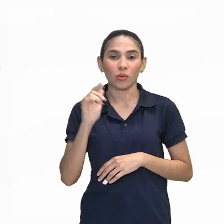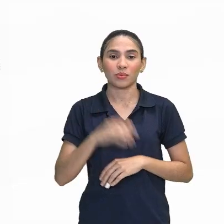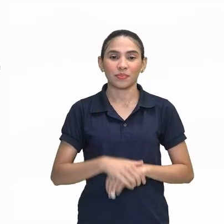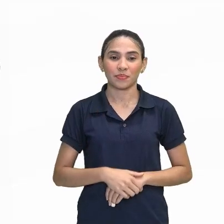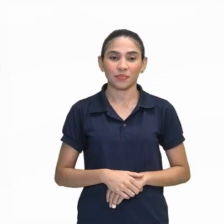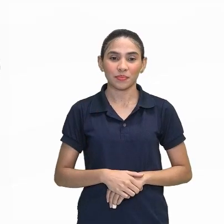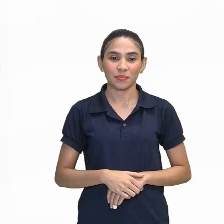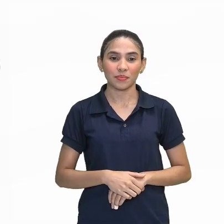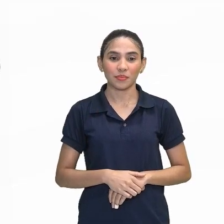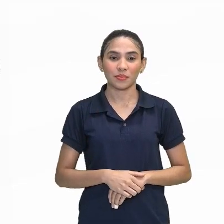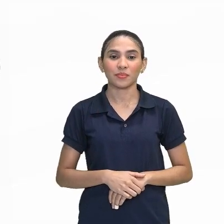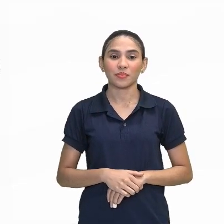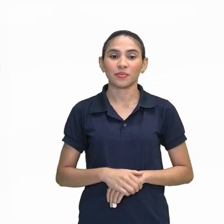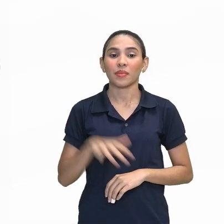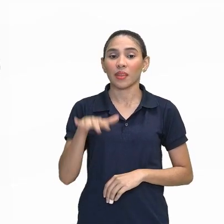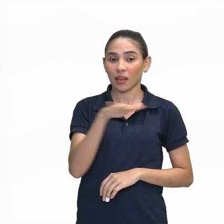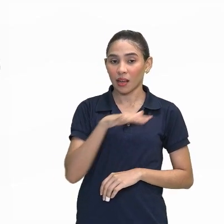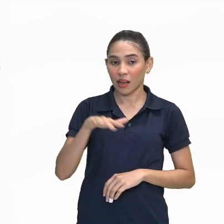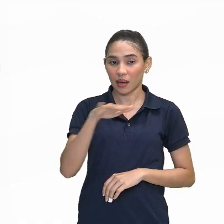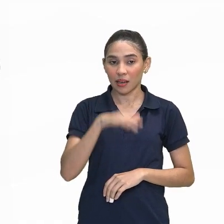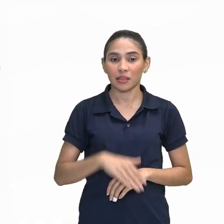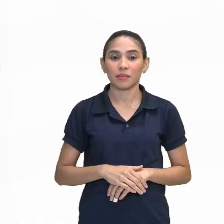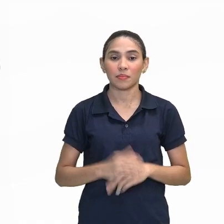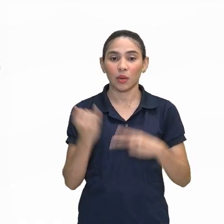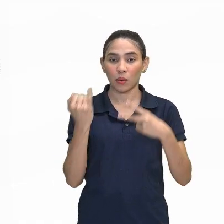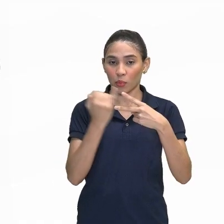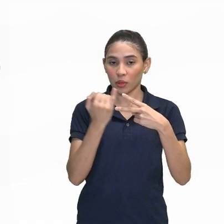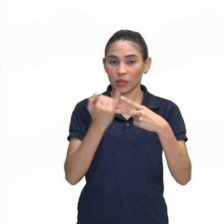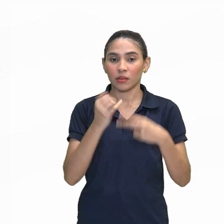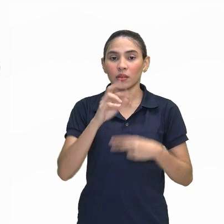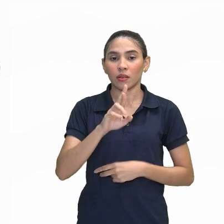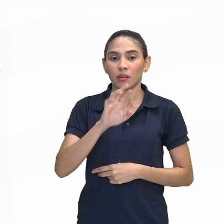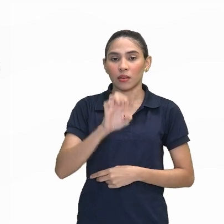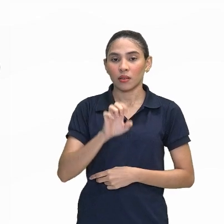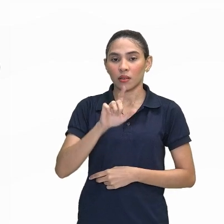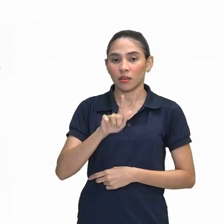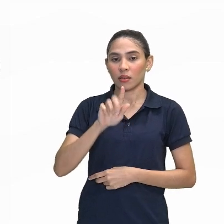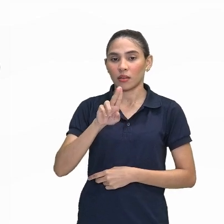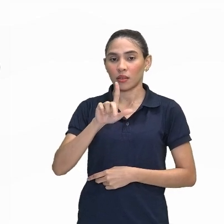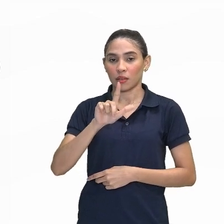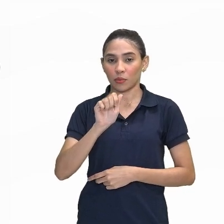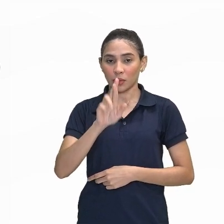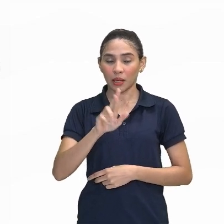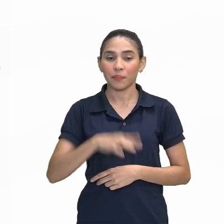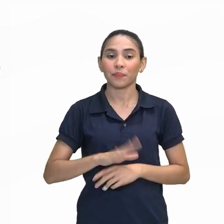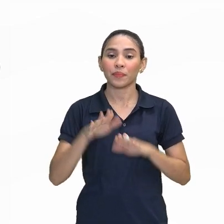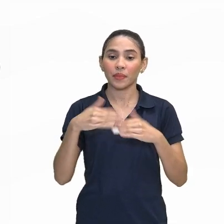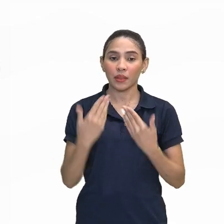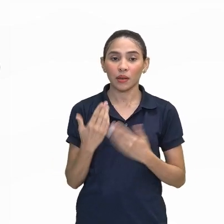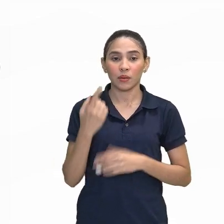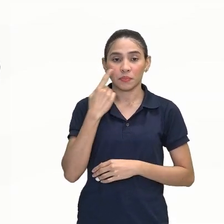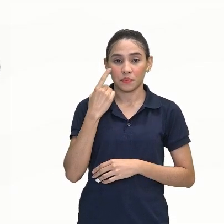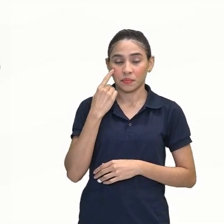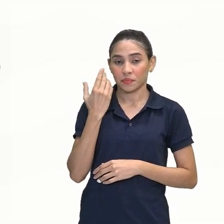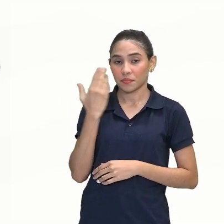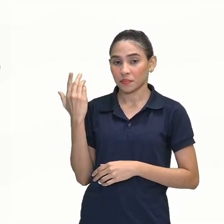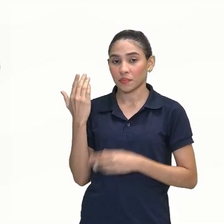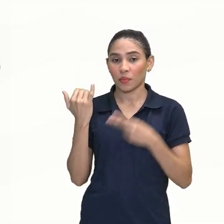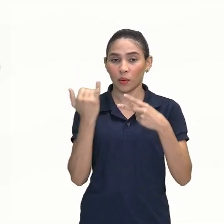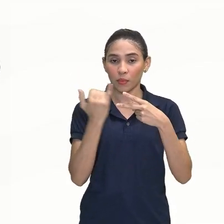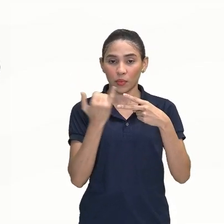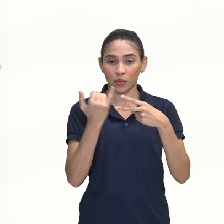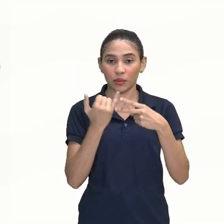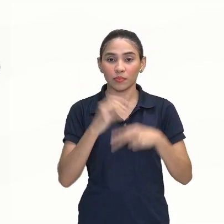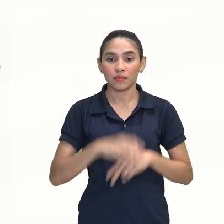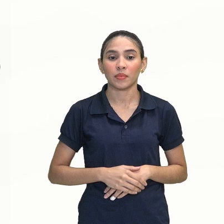lá. Área de um polígono regular. Vamos considerar os polígonos regulares